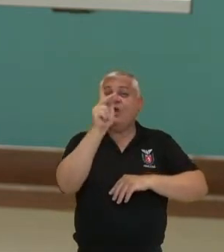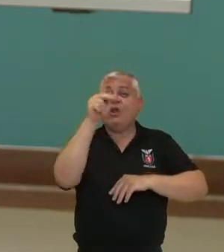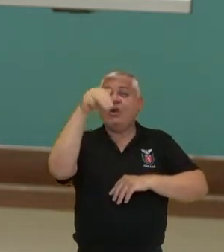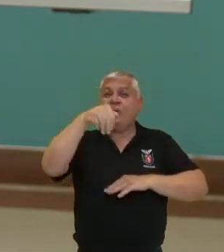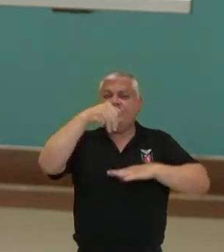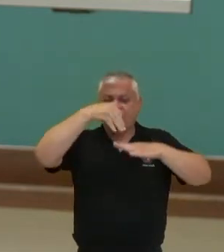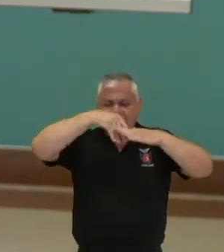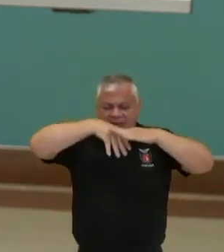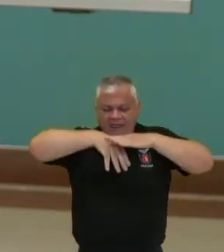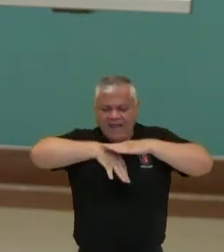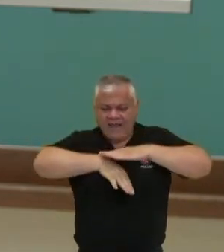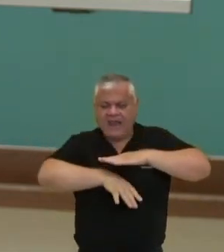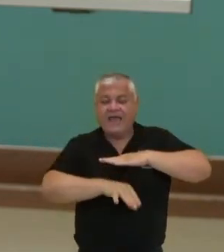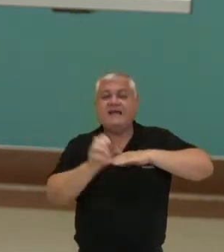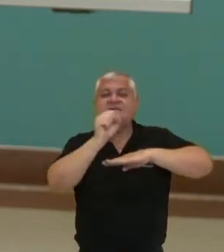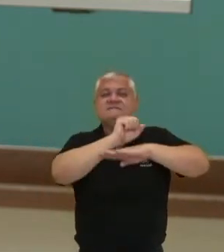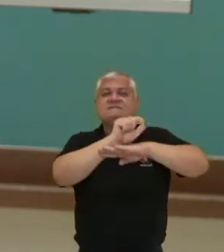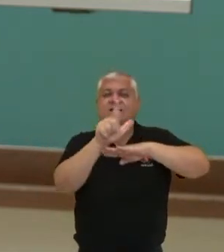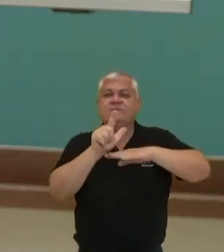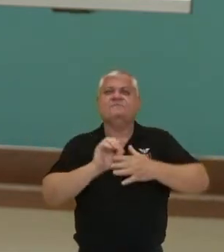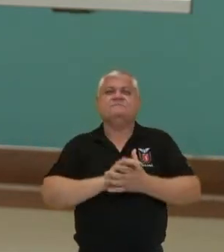que é o pré-sal